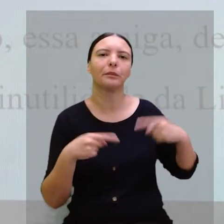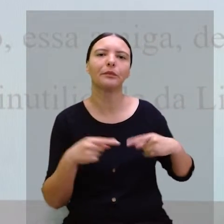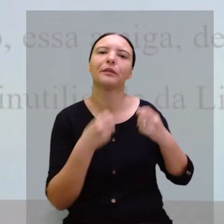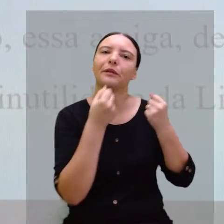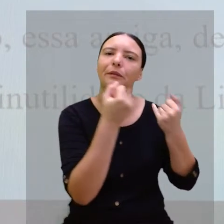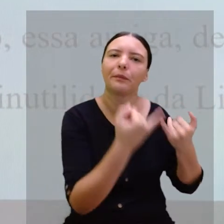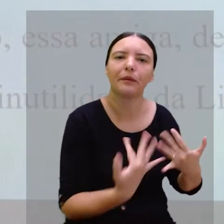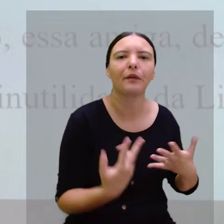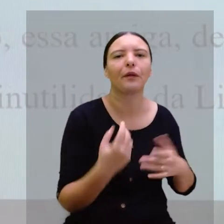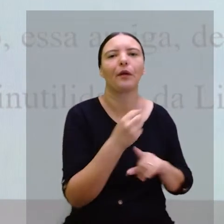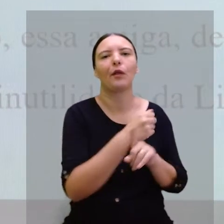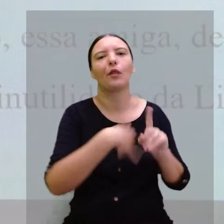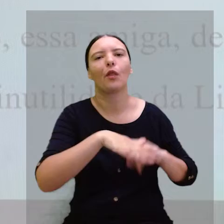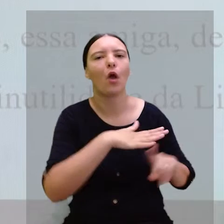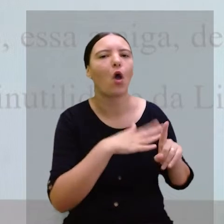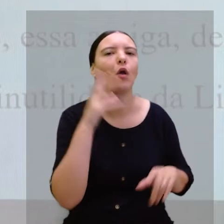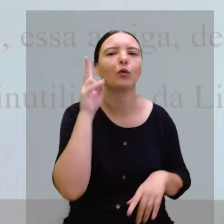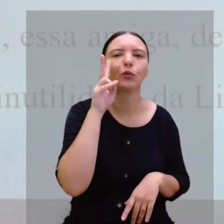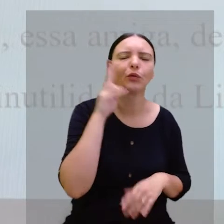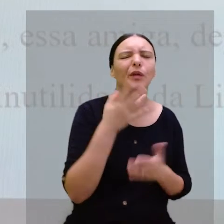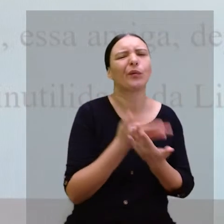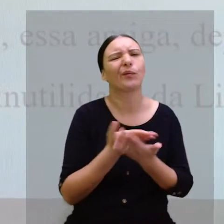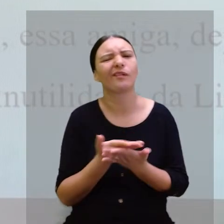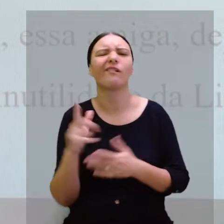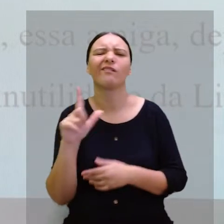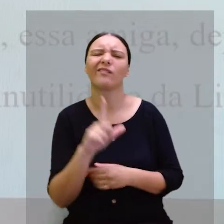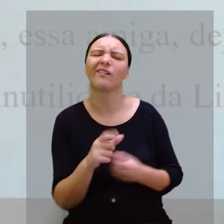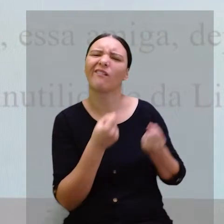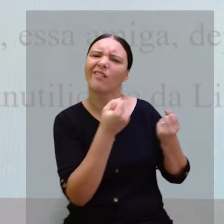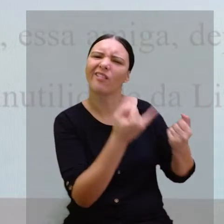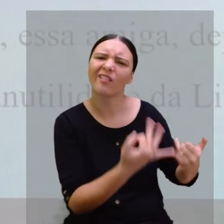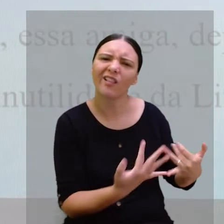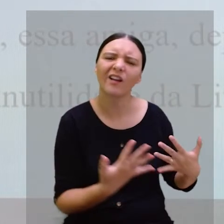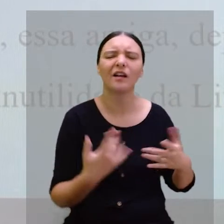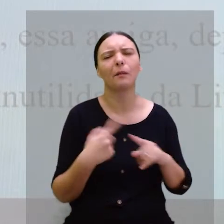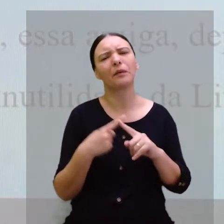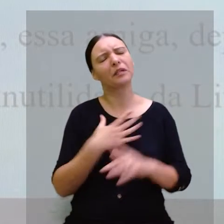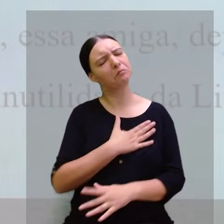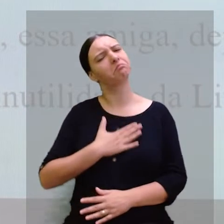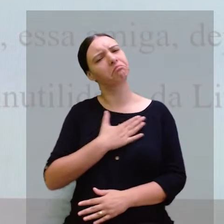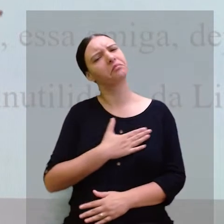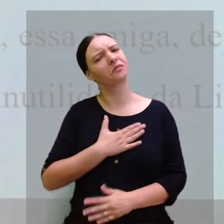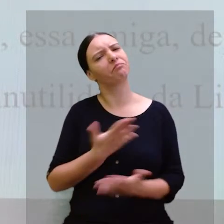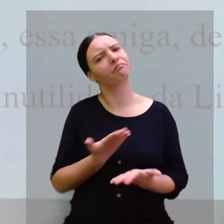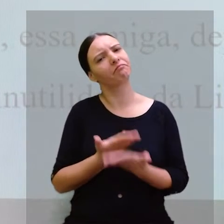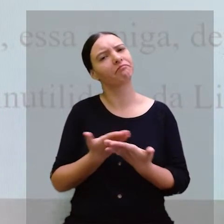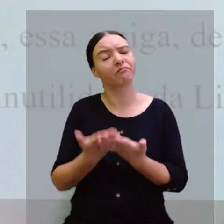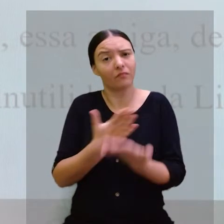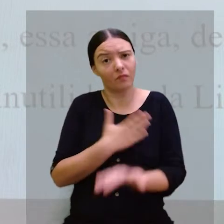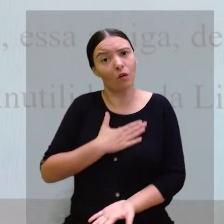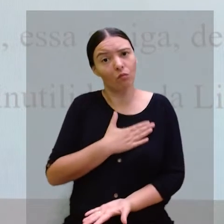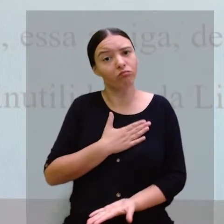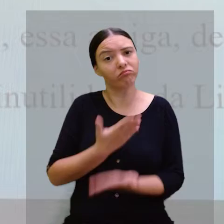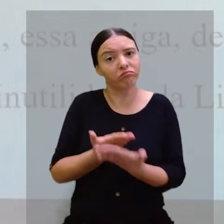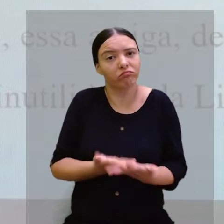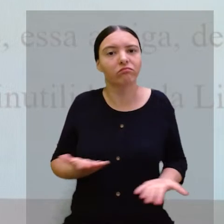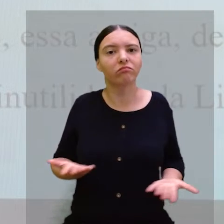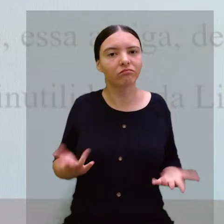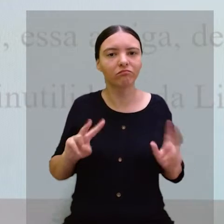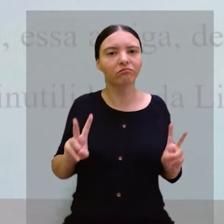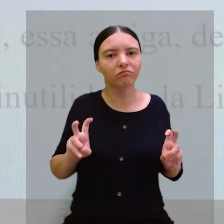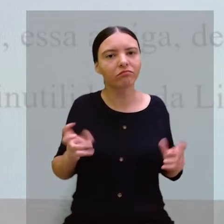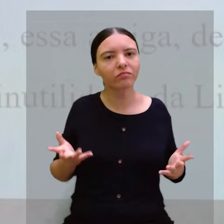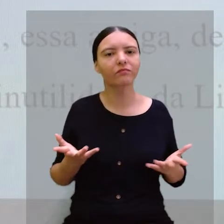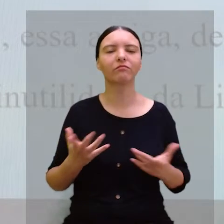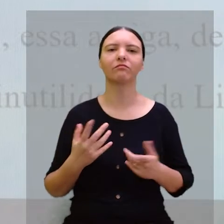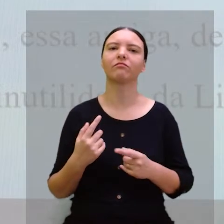histórica, social, de estudar literatura, e no fim das contas o nosso prazer de estudar literatura, né? A gente gosta de estudar literatura, e no fim das contas